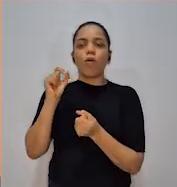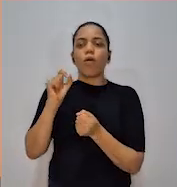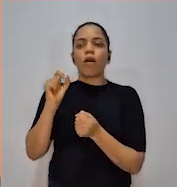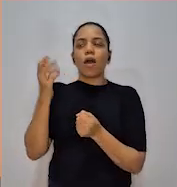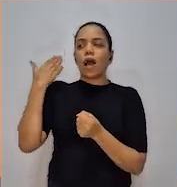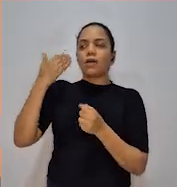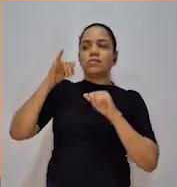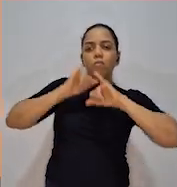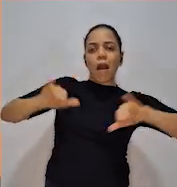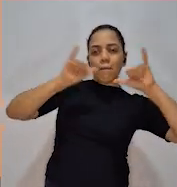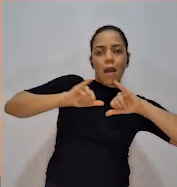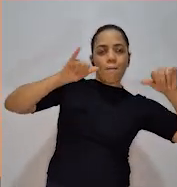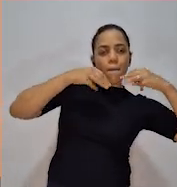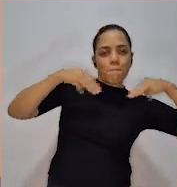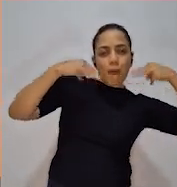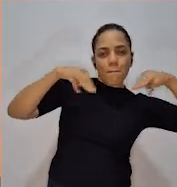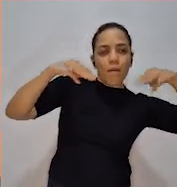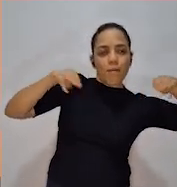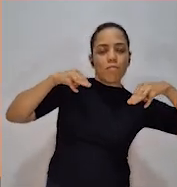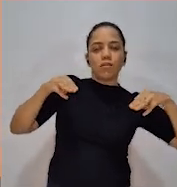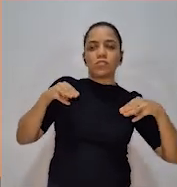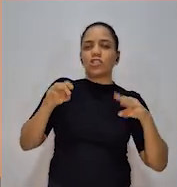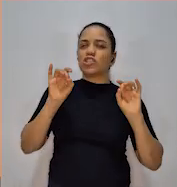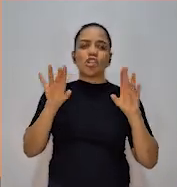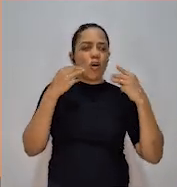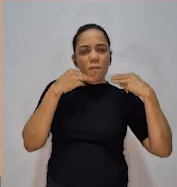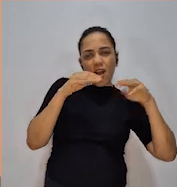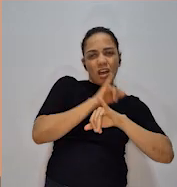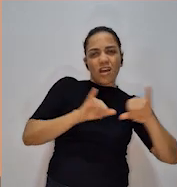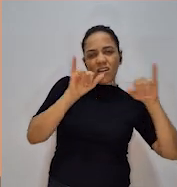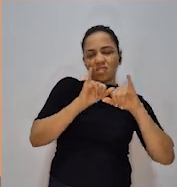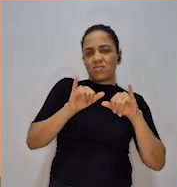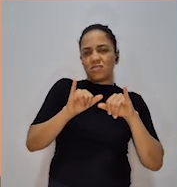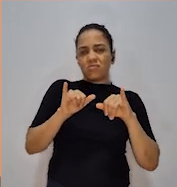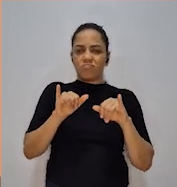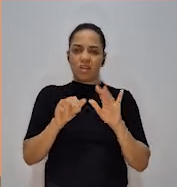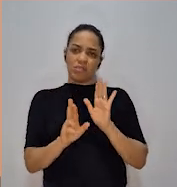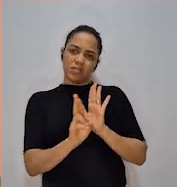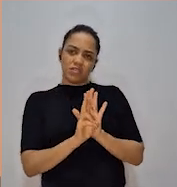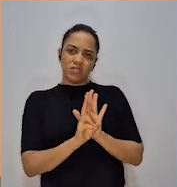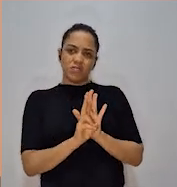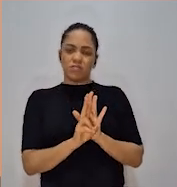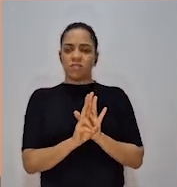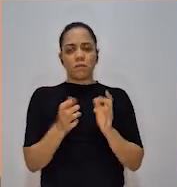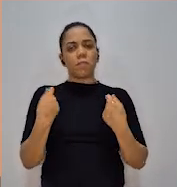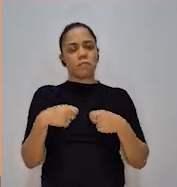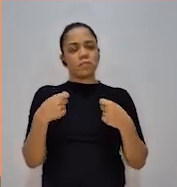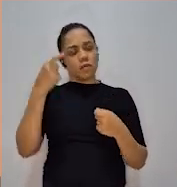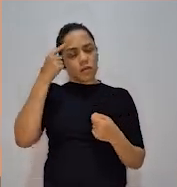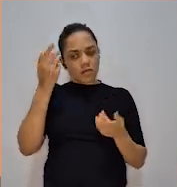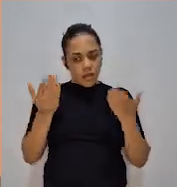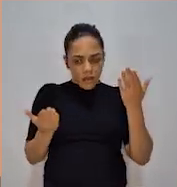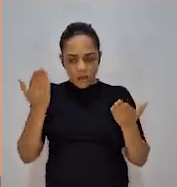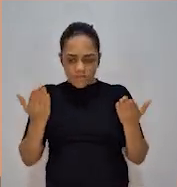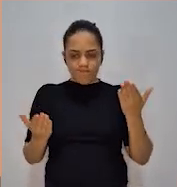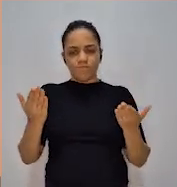nas efemérides. Então, isso não basta, né? Não só a representatividade, mas a gente tem que ter a proporcionalidade, e eu vejo